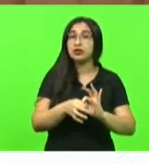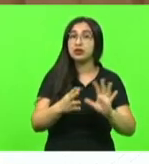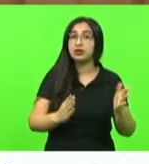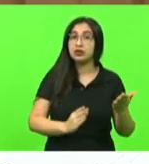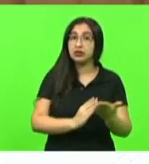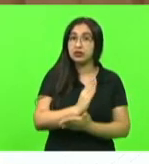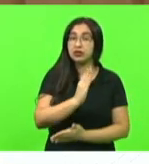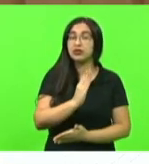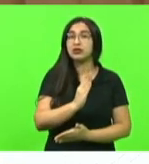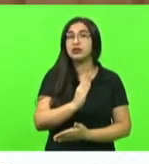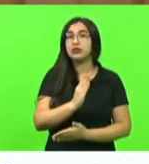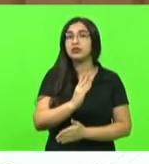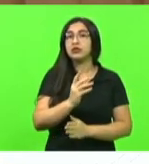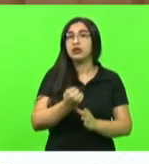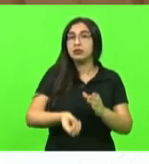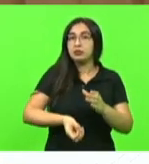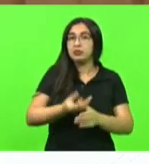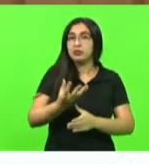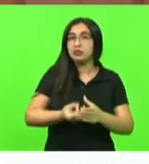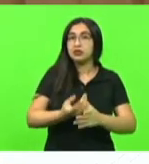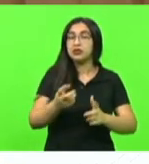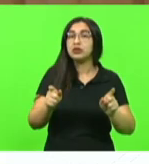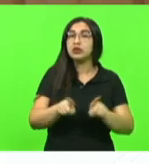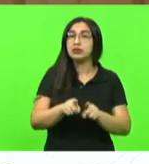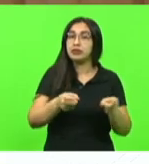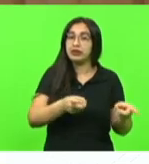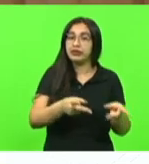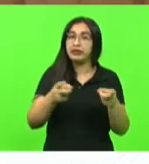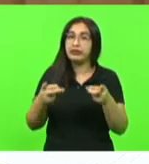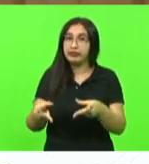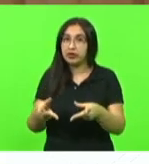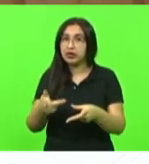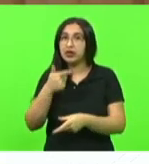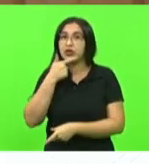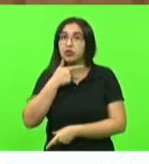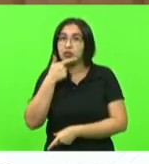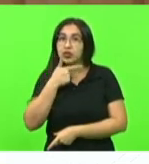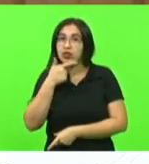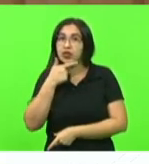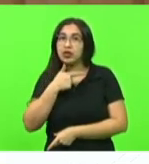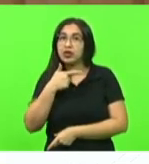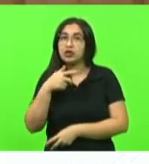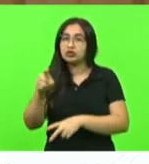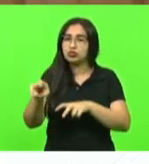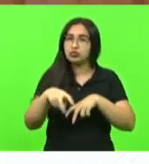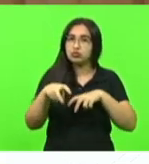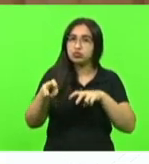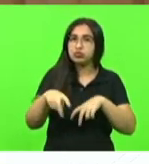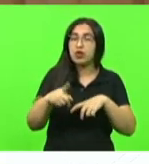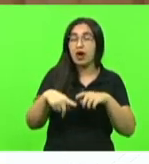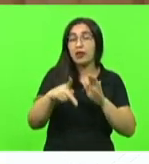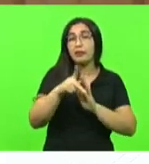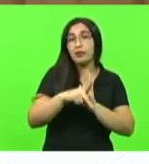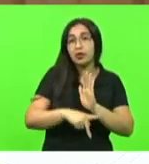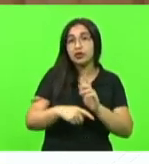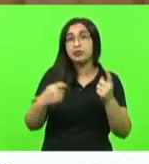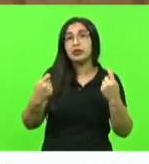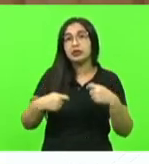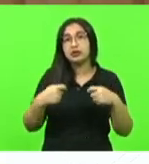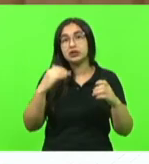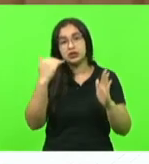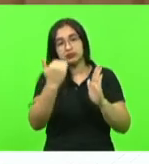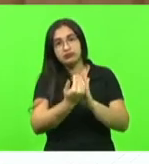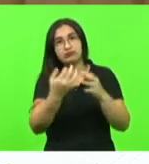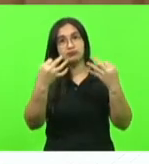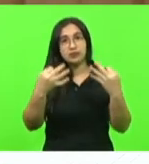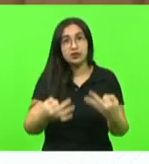e a comercialização do queijo do artesanal é um projeto que precisa ser regulamentado e hoje